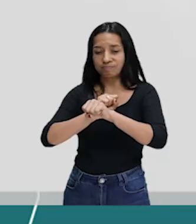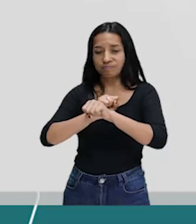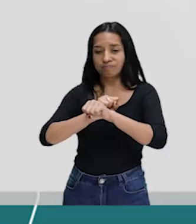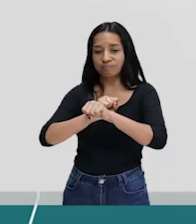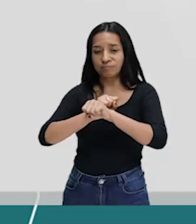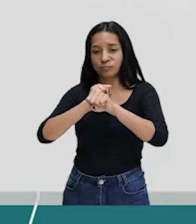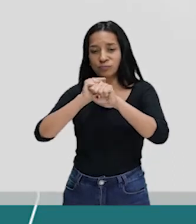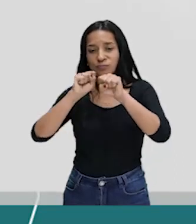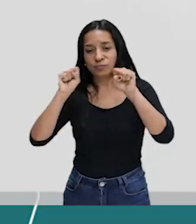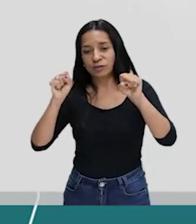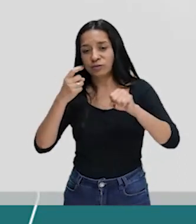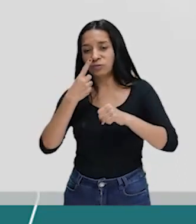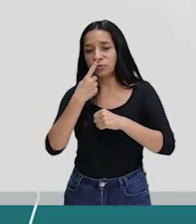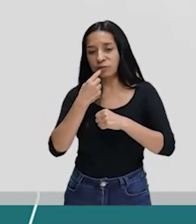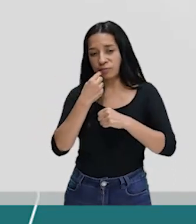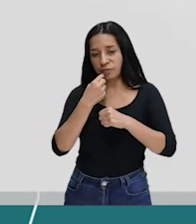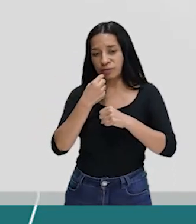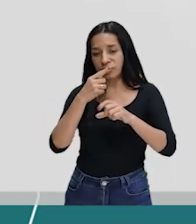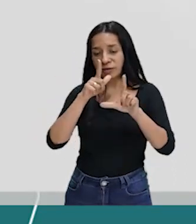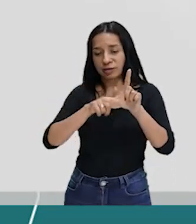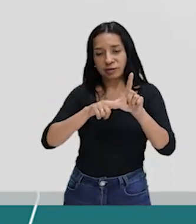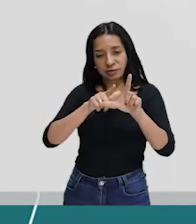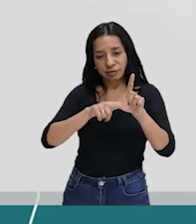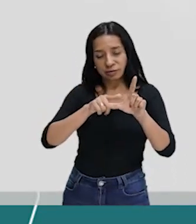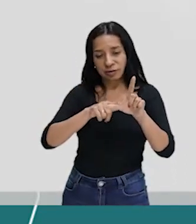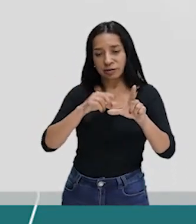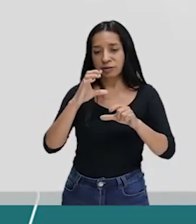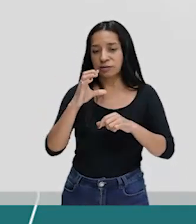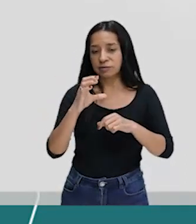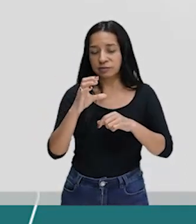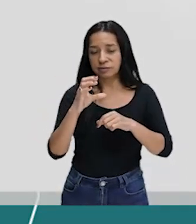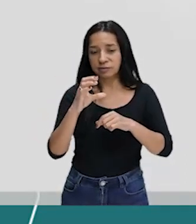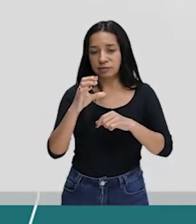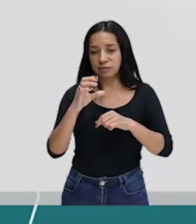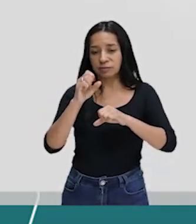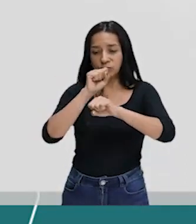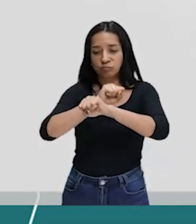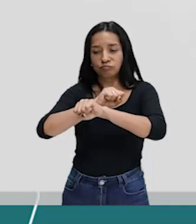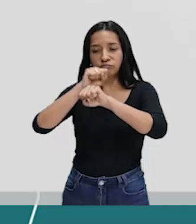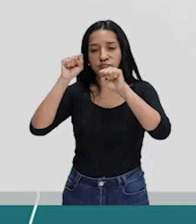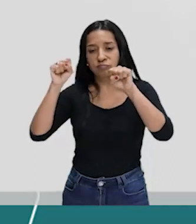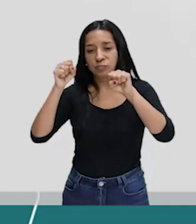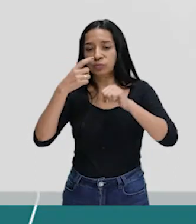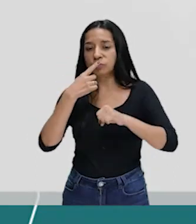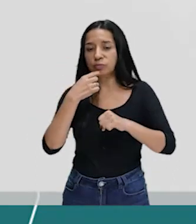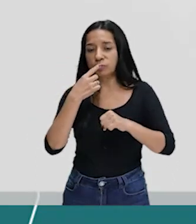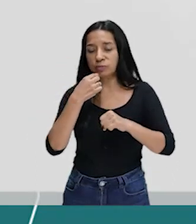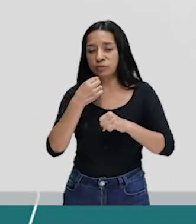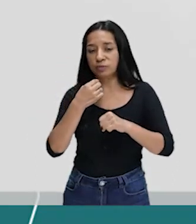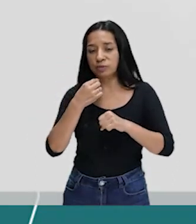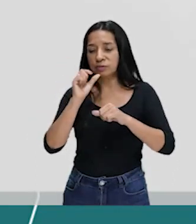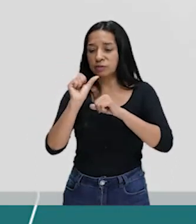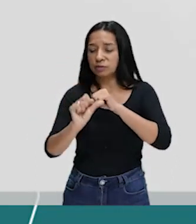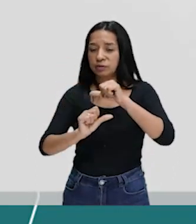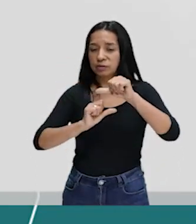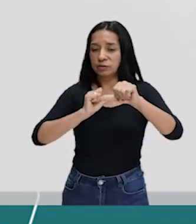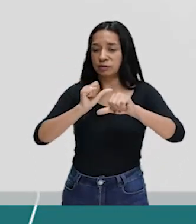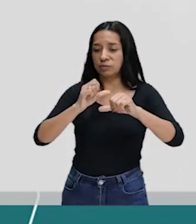marcou a letra C, você acertou, nós chamamos de gigante vermelho, certo? Então ele vai se